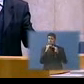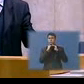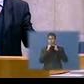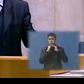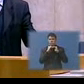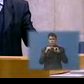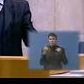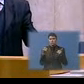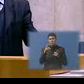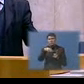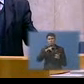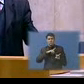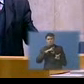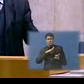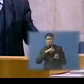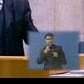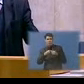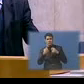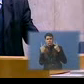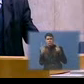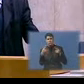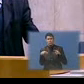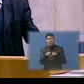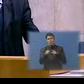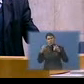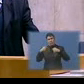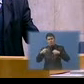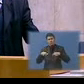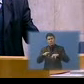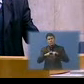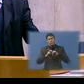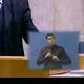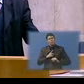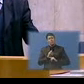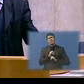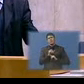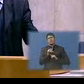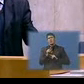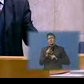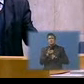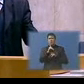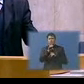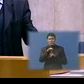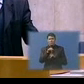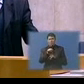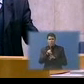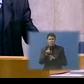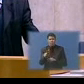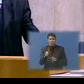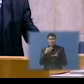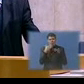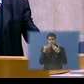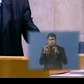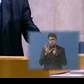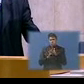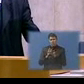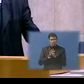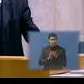como a nossa, são necessários, porque a nossa cidade tem muitas demandas não atendidas. Nós temos